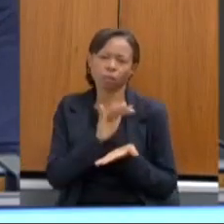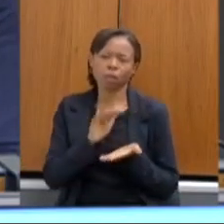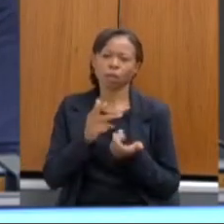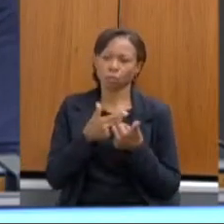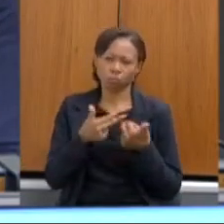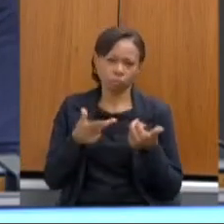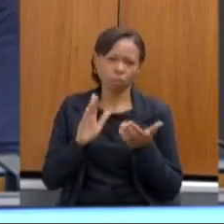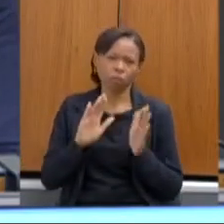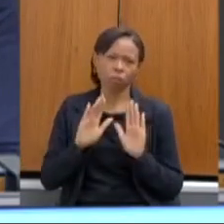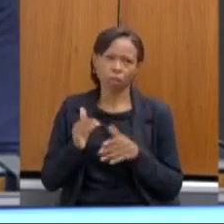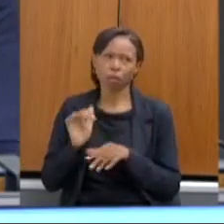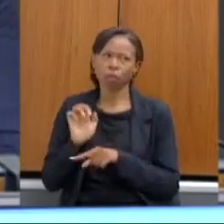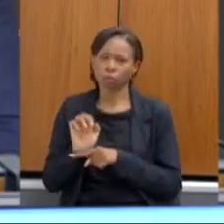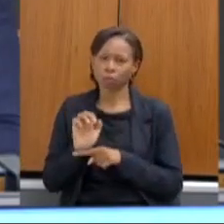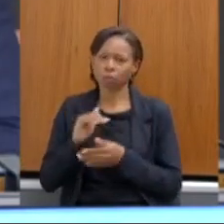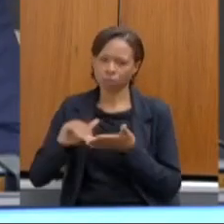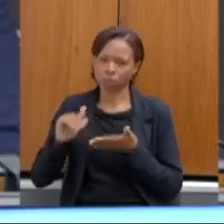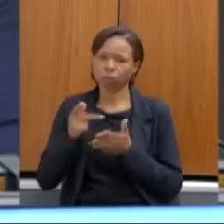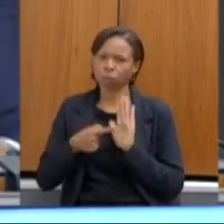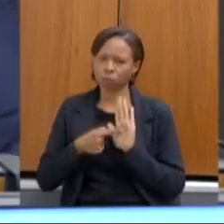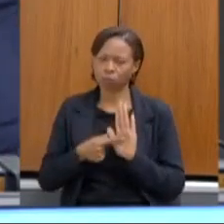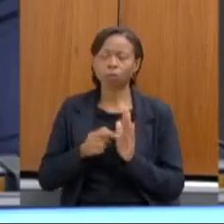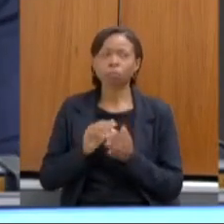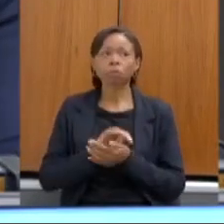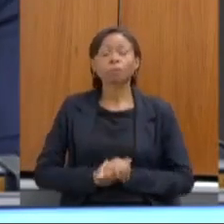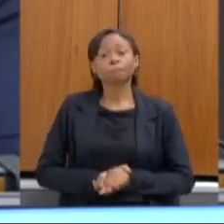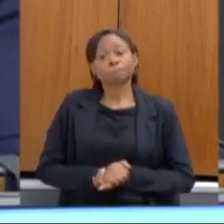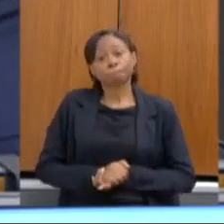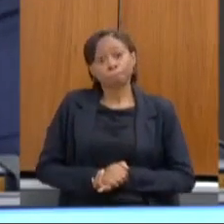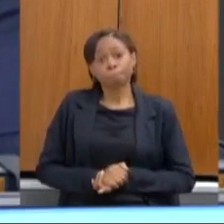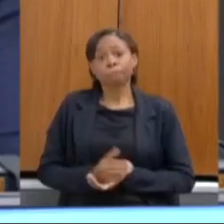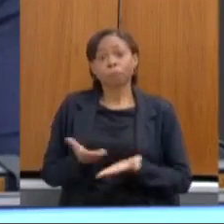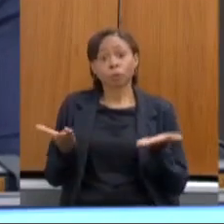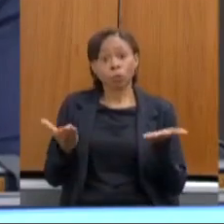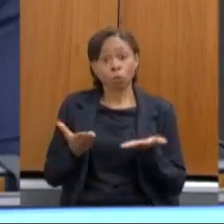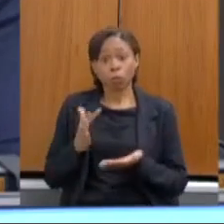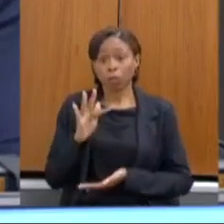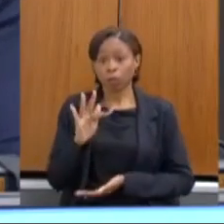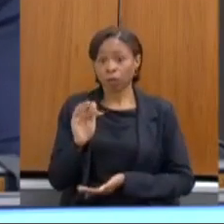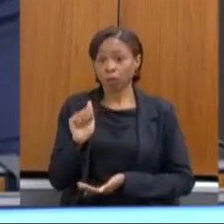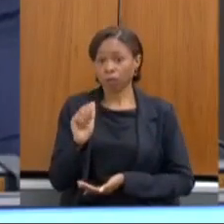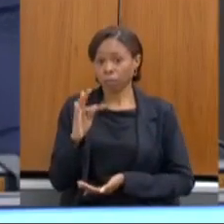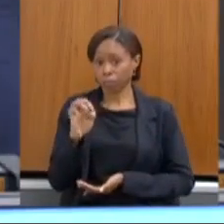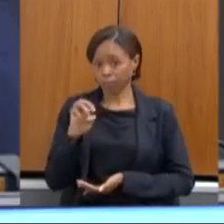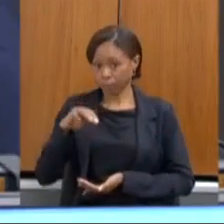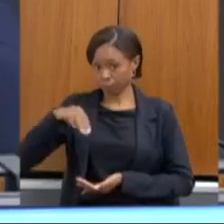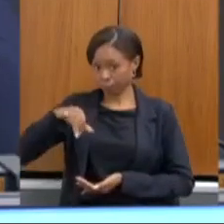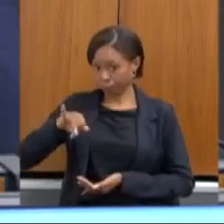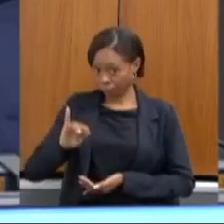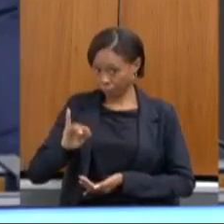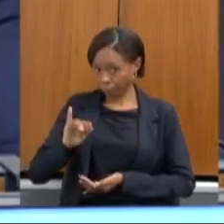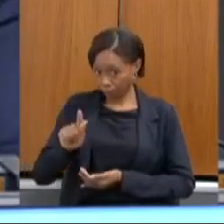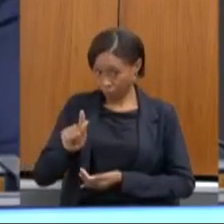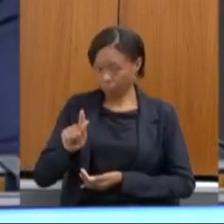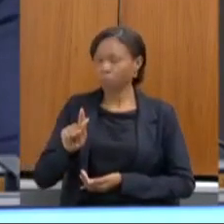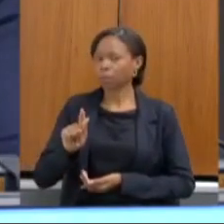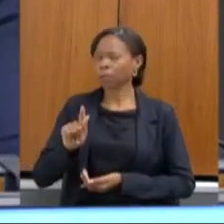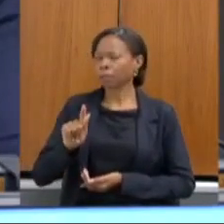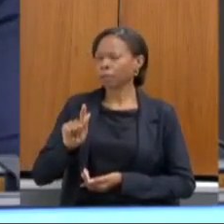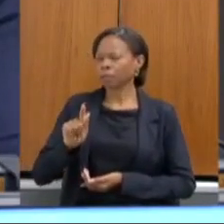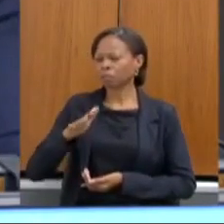e é hoje a fapemig ela tem previsibilidade de repasse pois aqui não